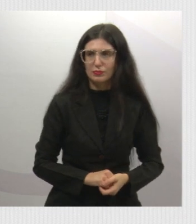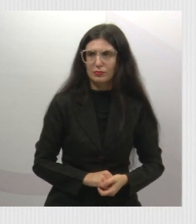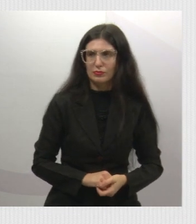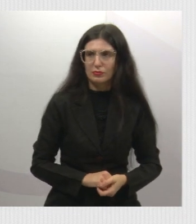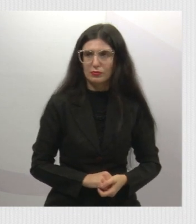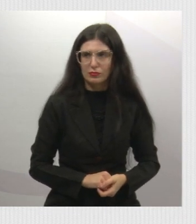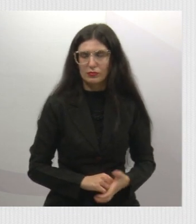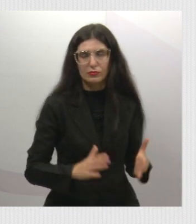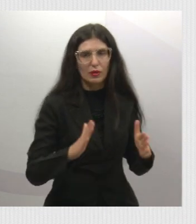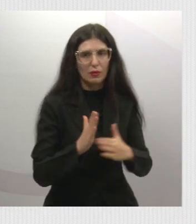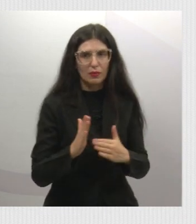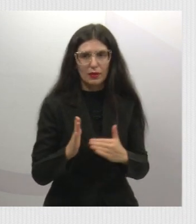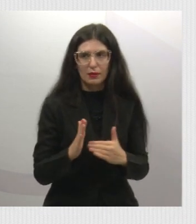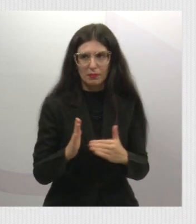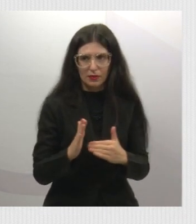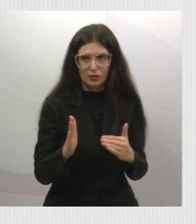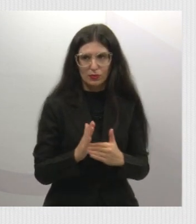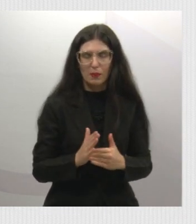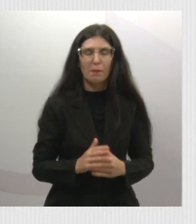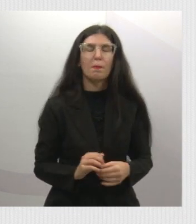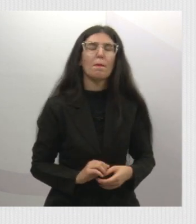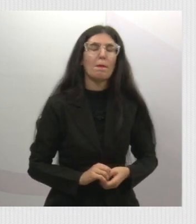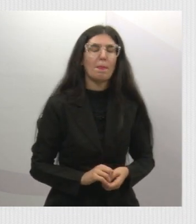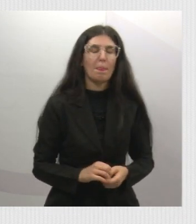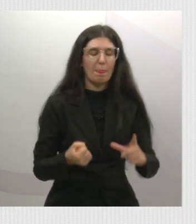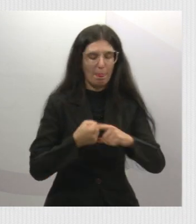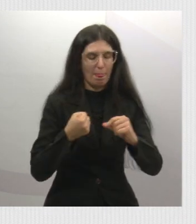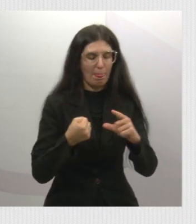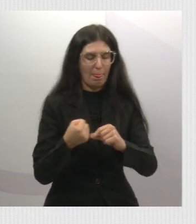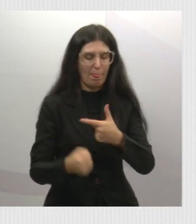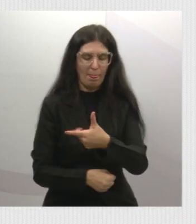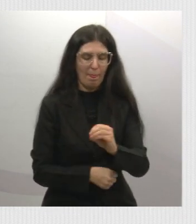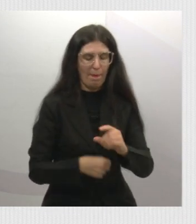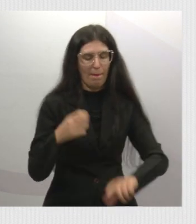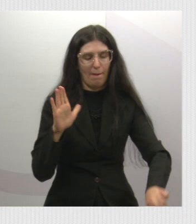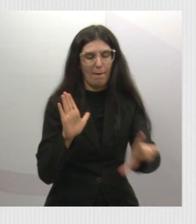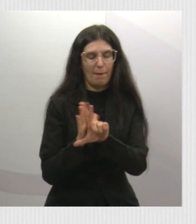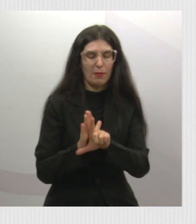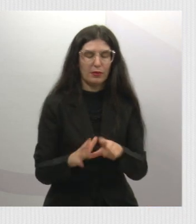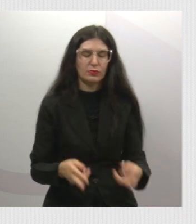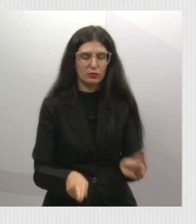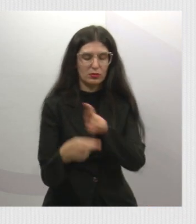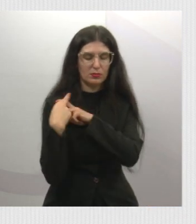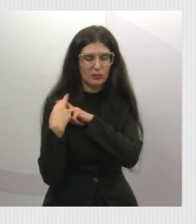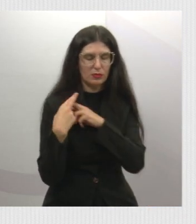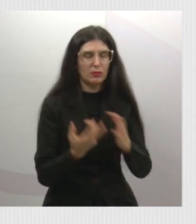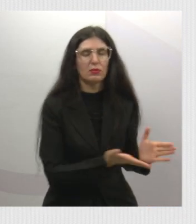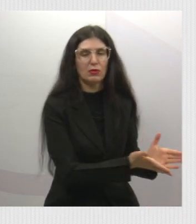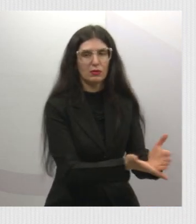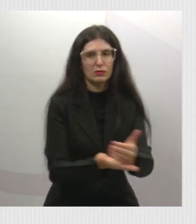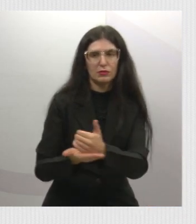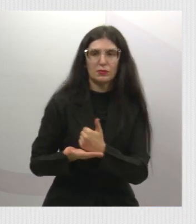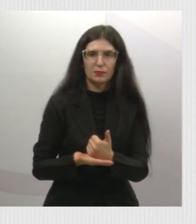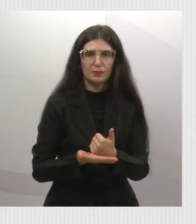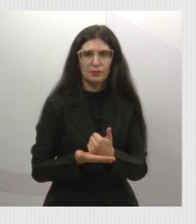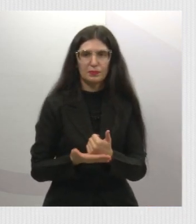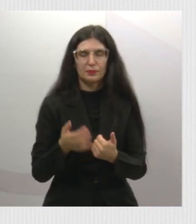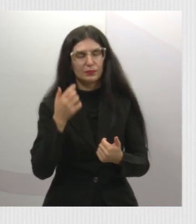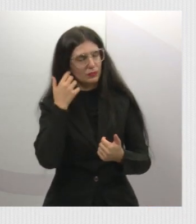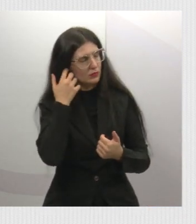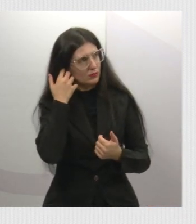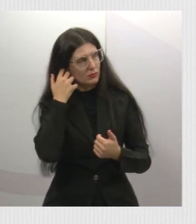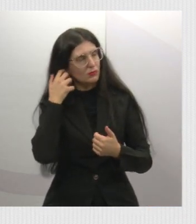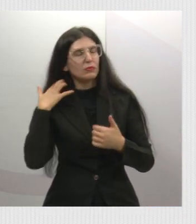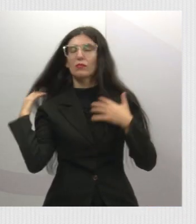Onde os limites, de acordo com o artigo 20 da Lei de Responsabilidade Fiscal, ele diz que